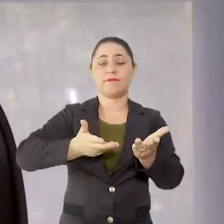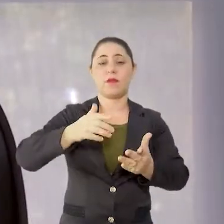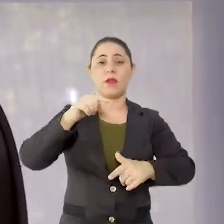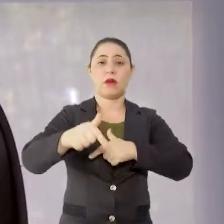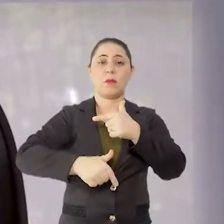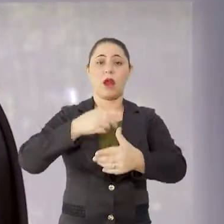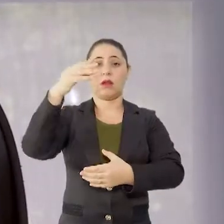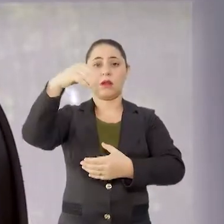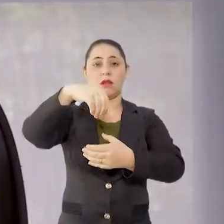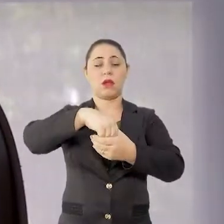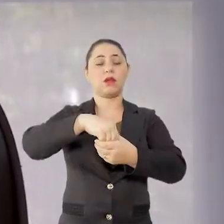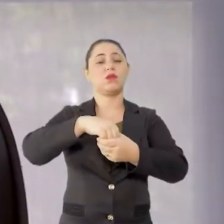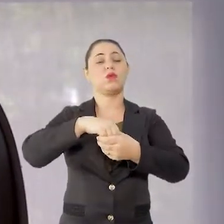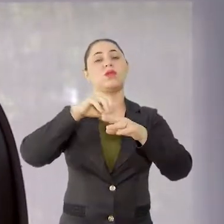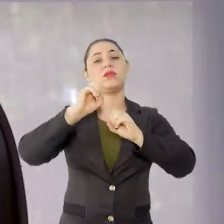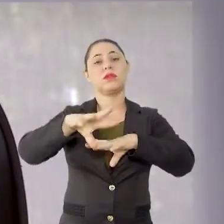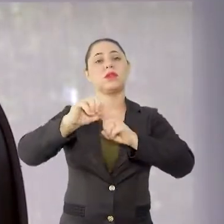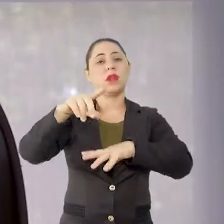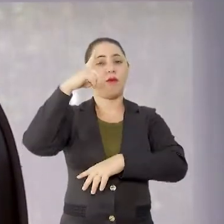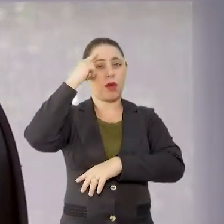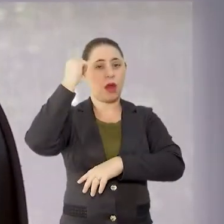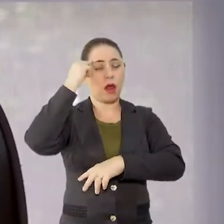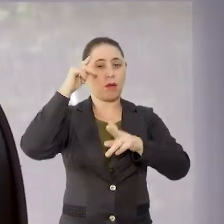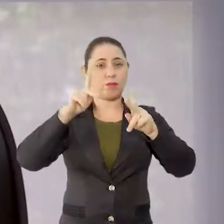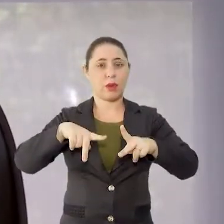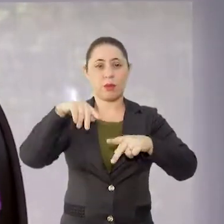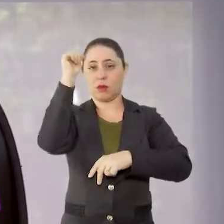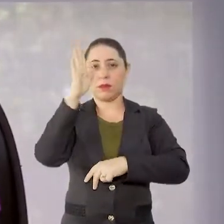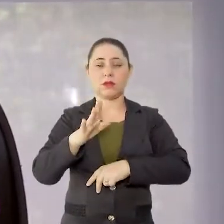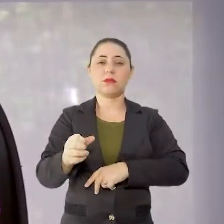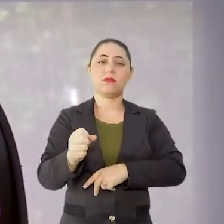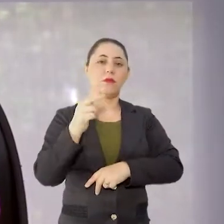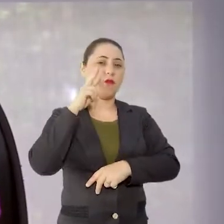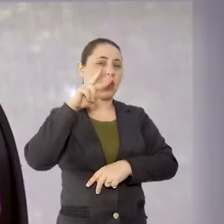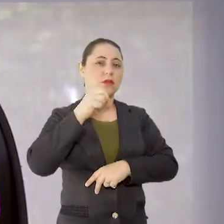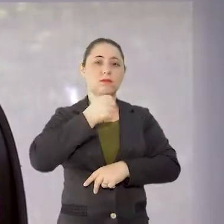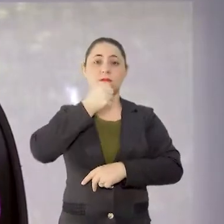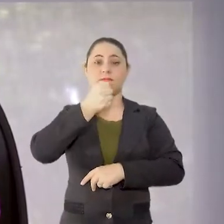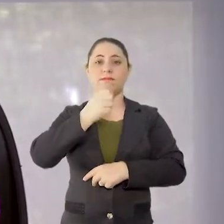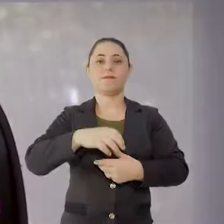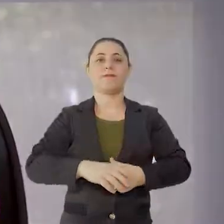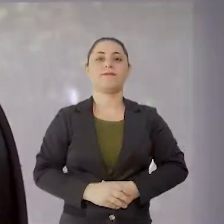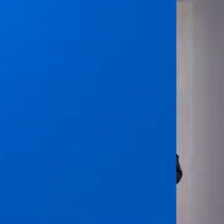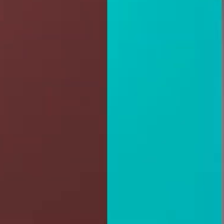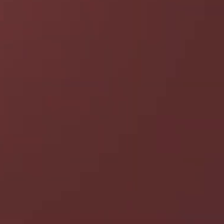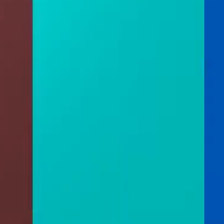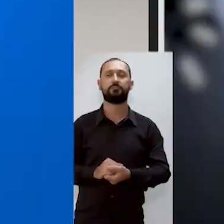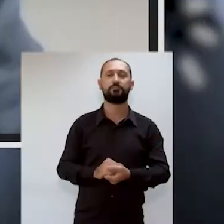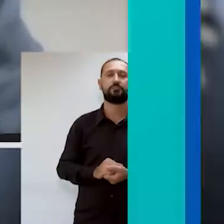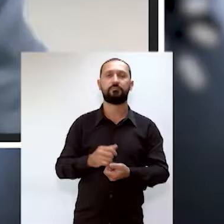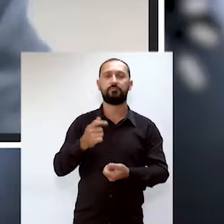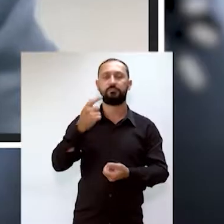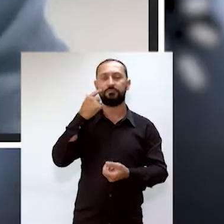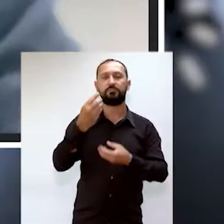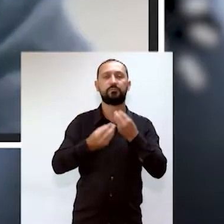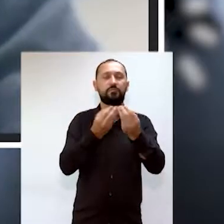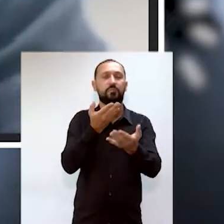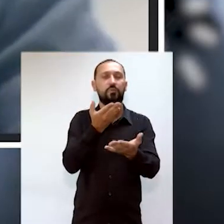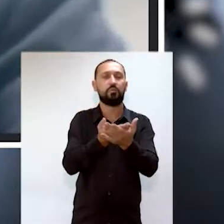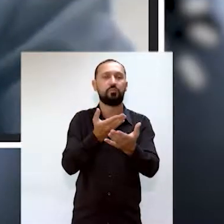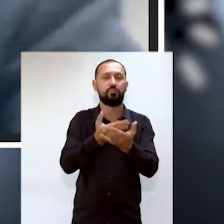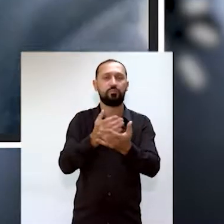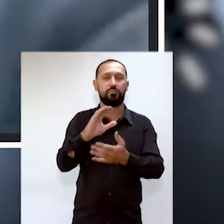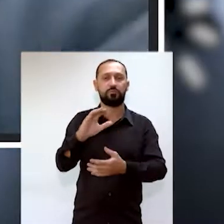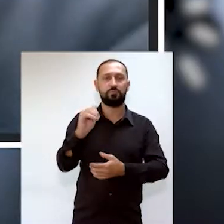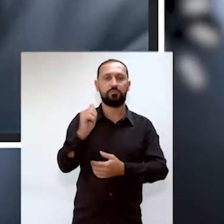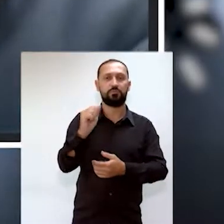das relações trabalhistas dentro do ensino público superior brasileiro. Confira a entrevista. Invisibilidade é um estudo